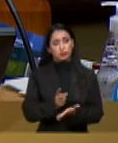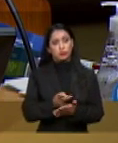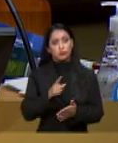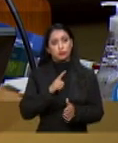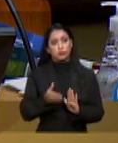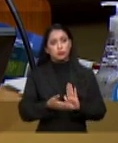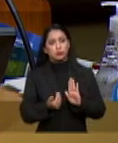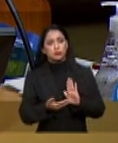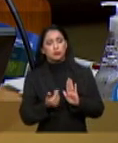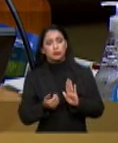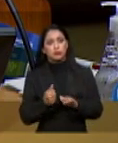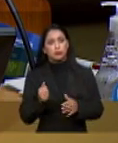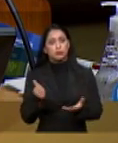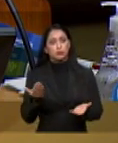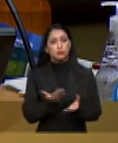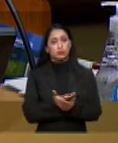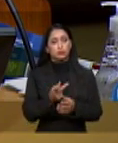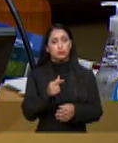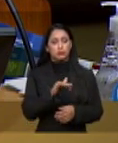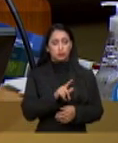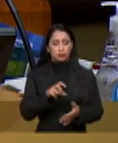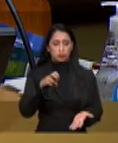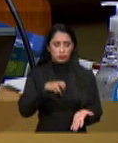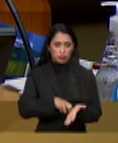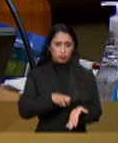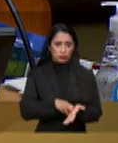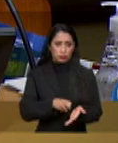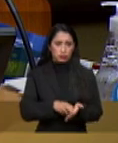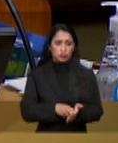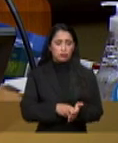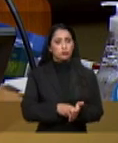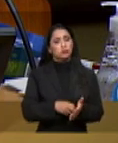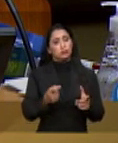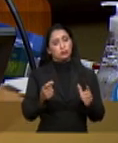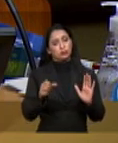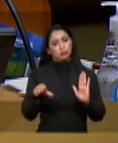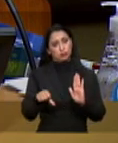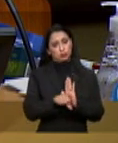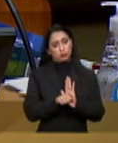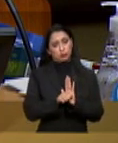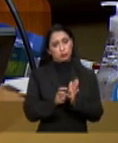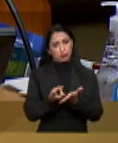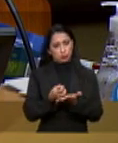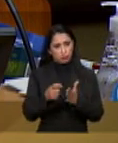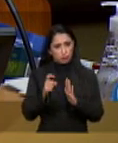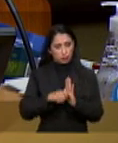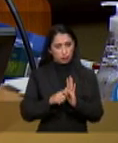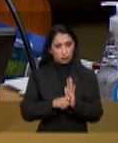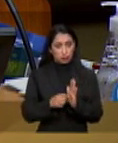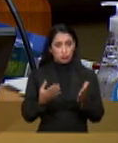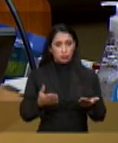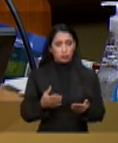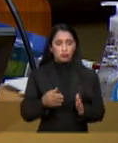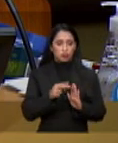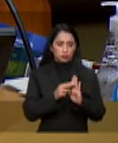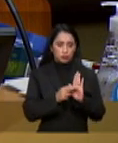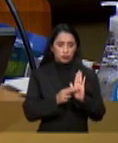desvirtuava a natureza da ação penal incondicionada dos delitos fiscais. Isso porque a norma em